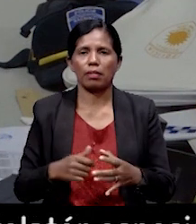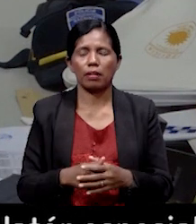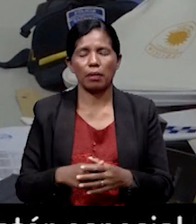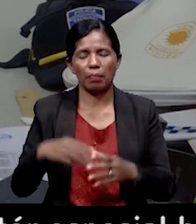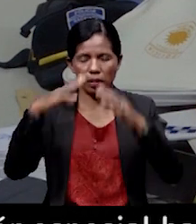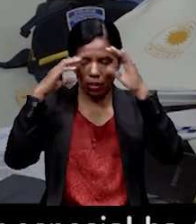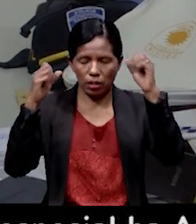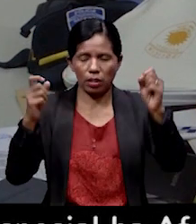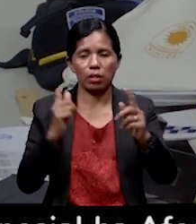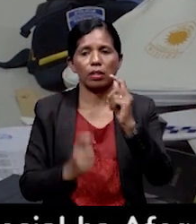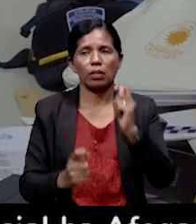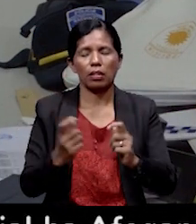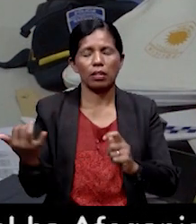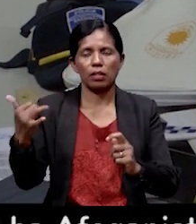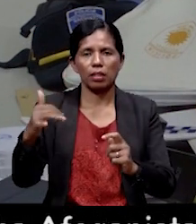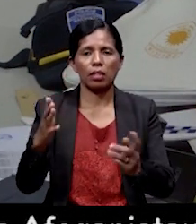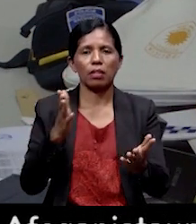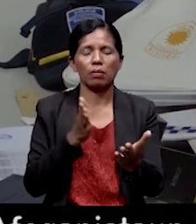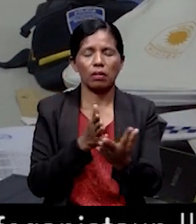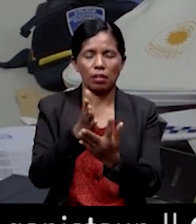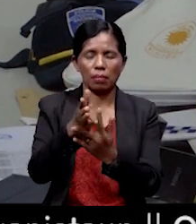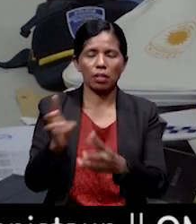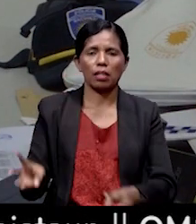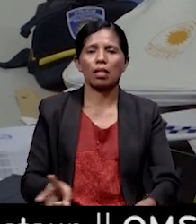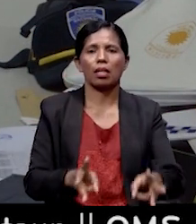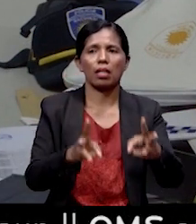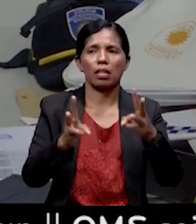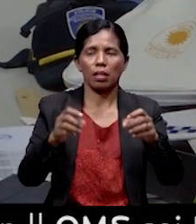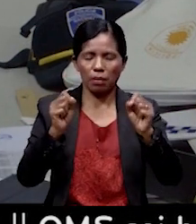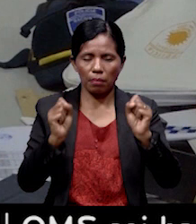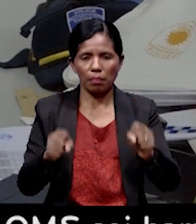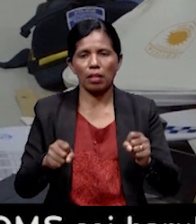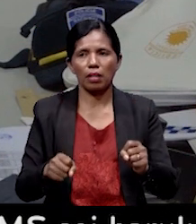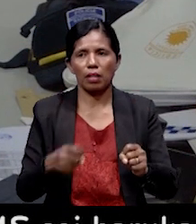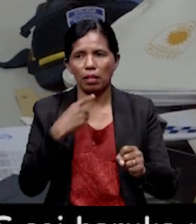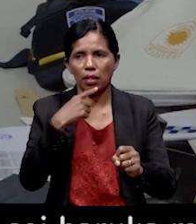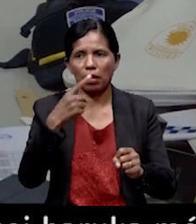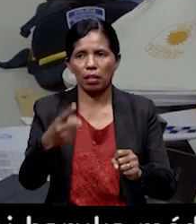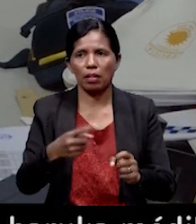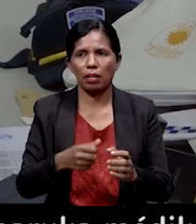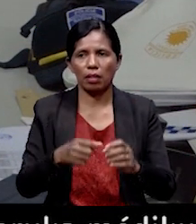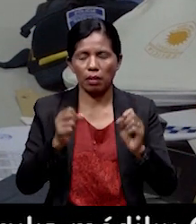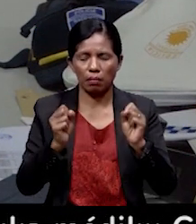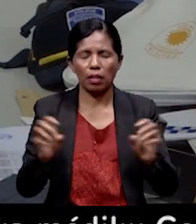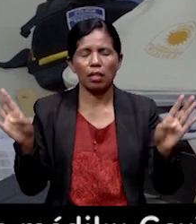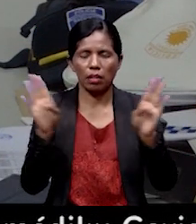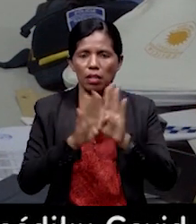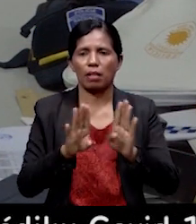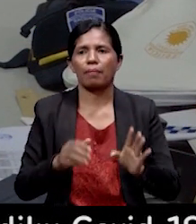Karves sira tu sai dalam sira nebe maka bele considera nini yang beskol ta sira sira dem